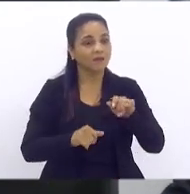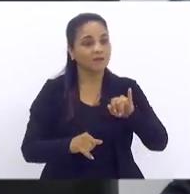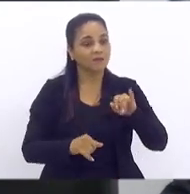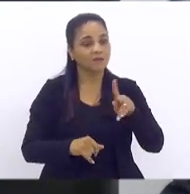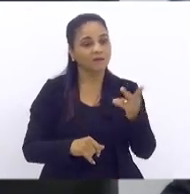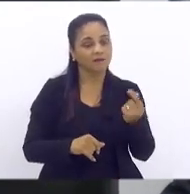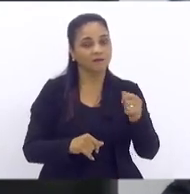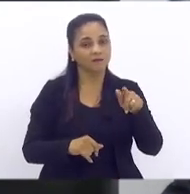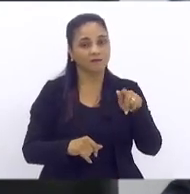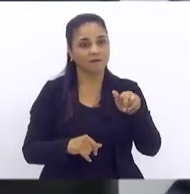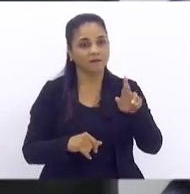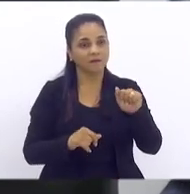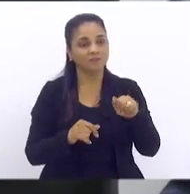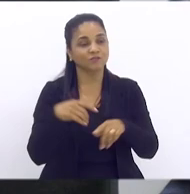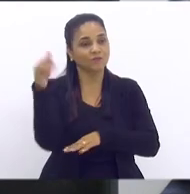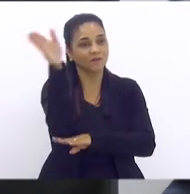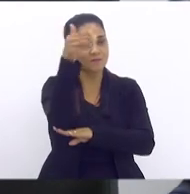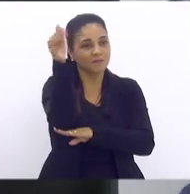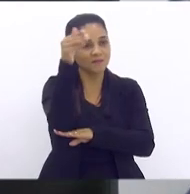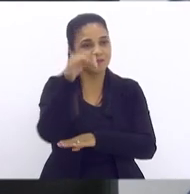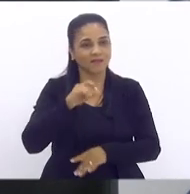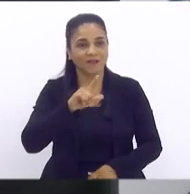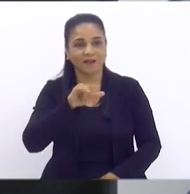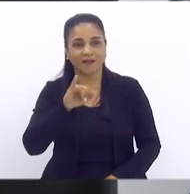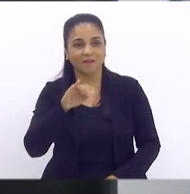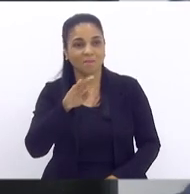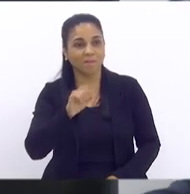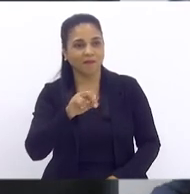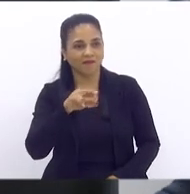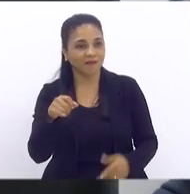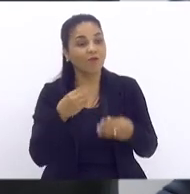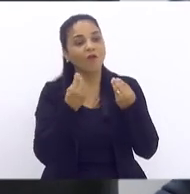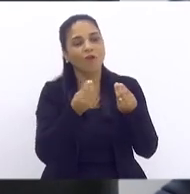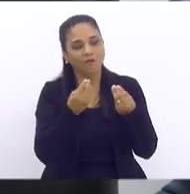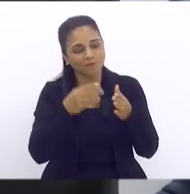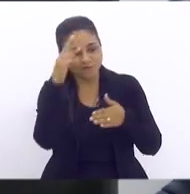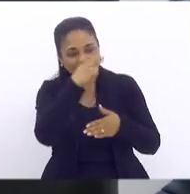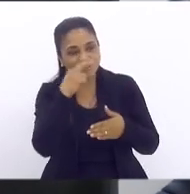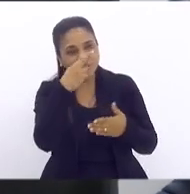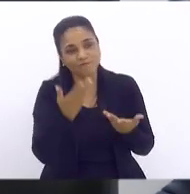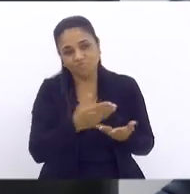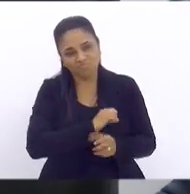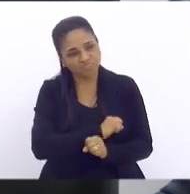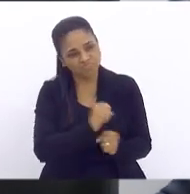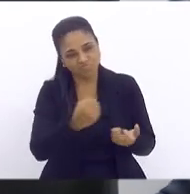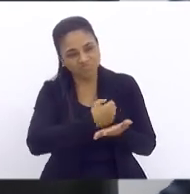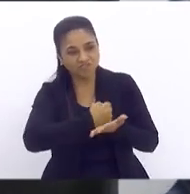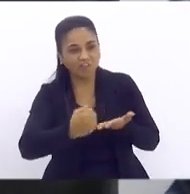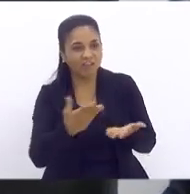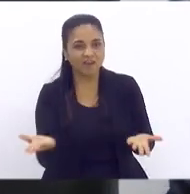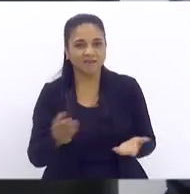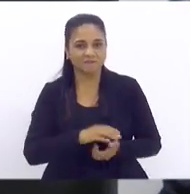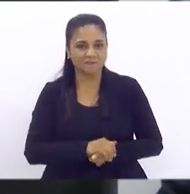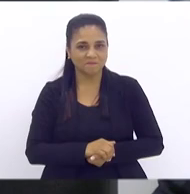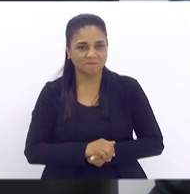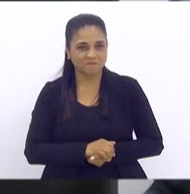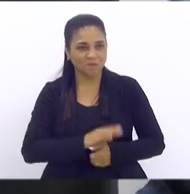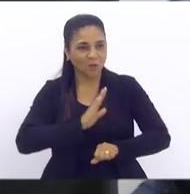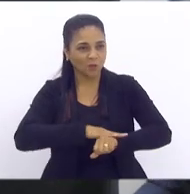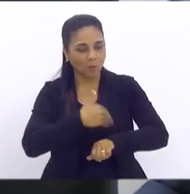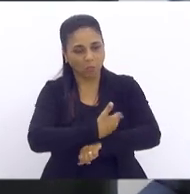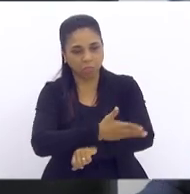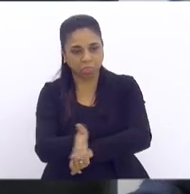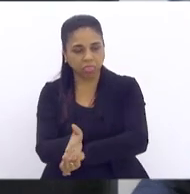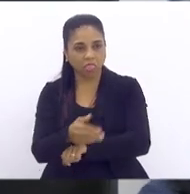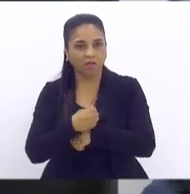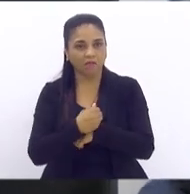mim, com bandeira da Libéria. Não tem mais como fazer nenhuma investigação, nenhuma perícia, nada. O tempo já passou,